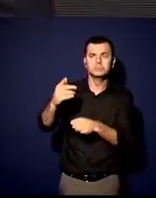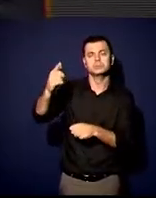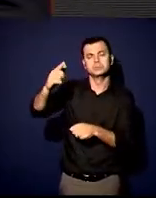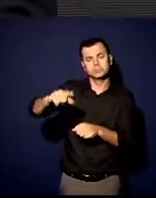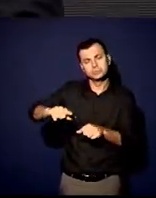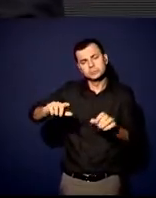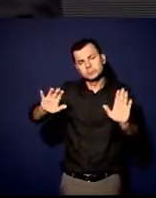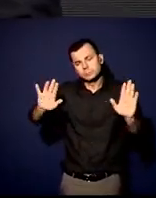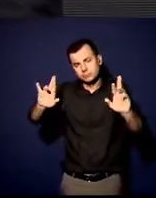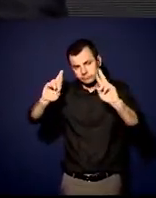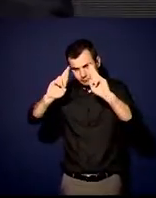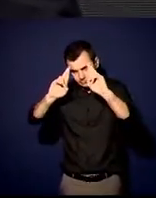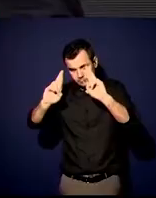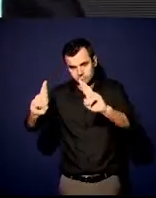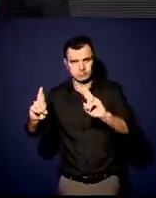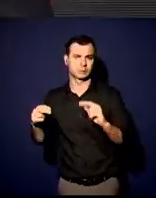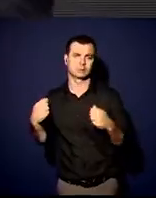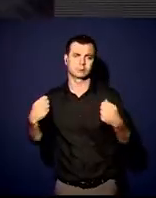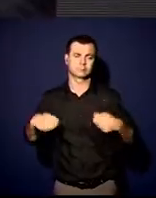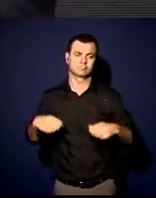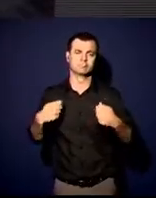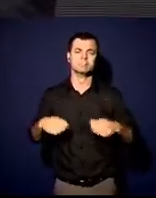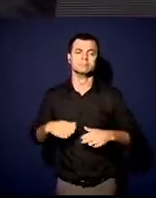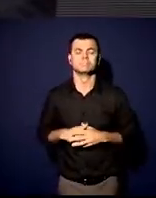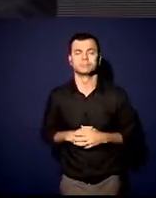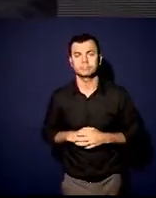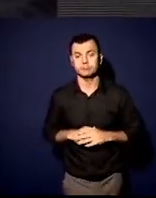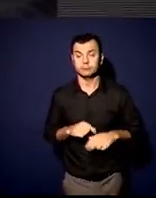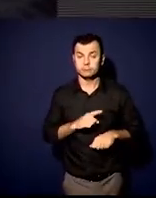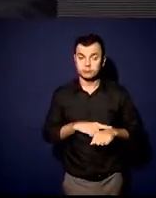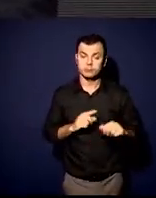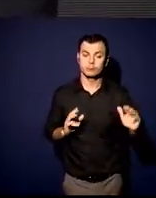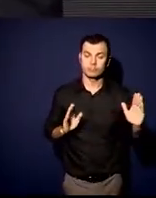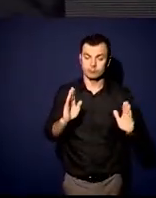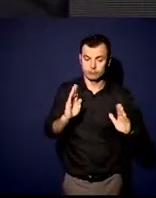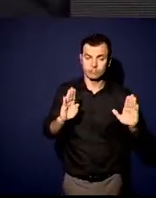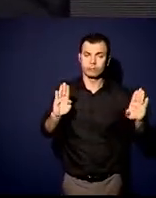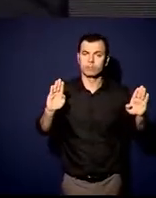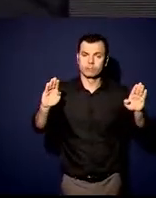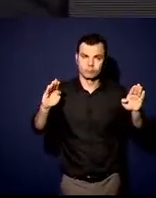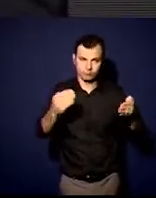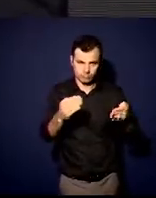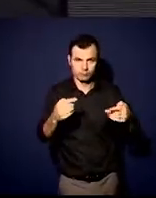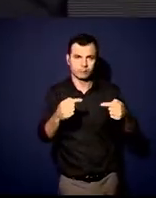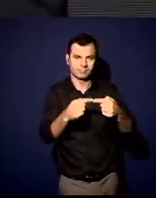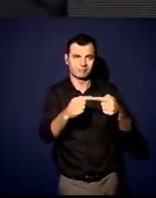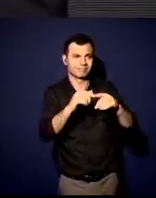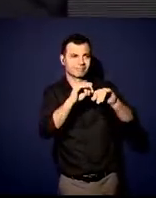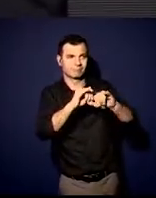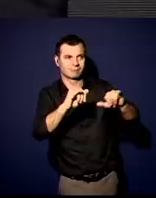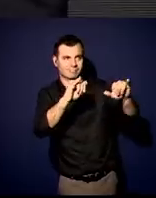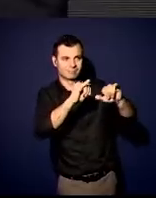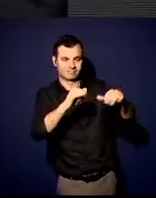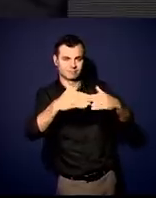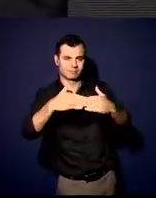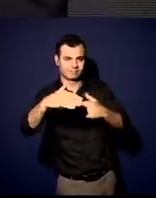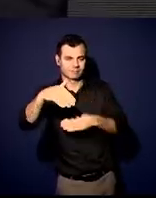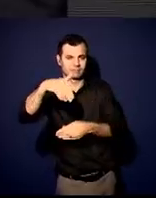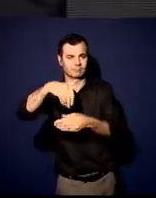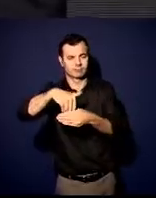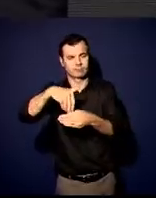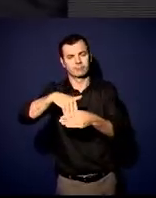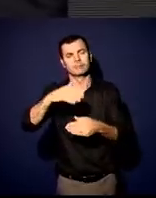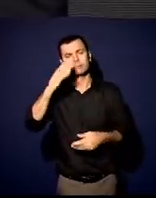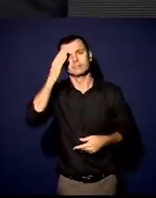entre uma eleição presidencial e outra é o que nós temos que focar eu penso com muita clareza que nós